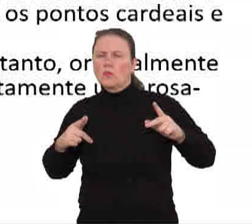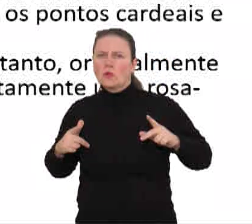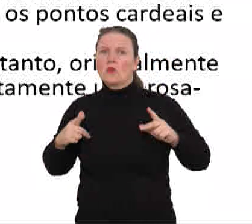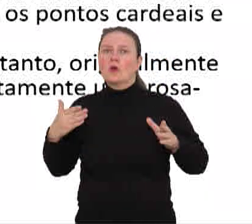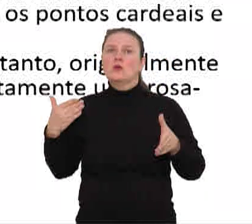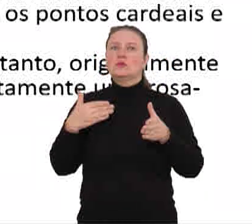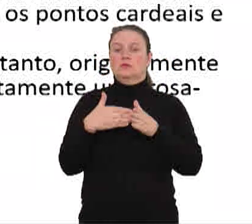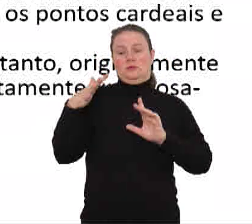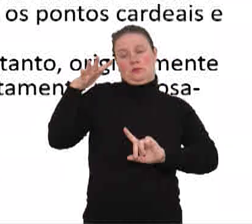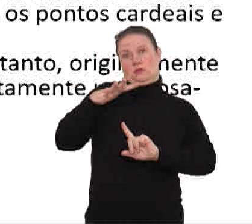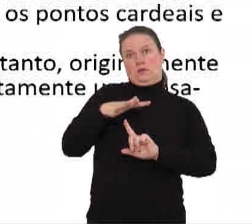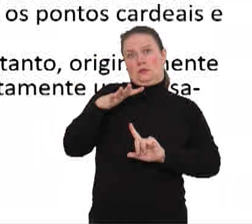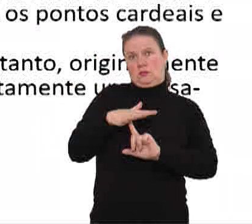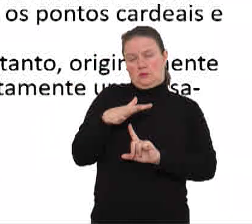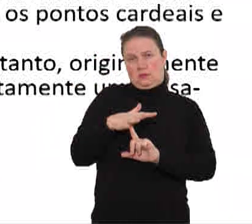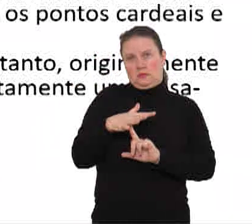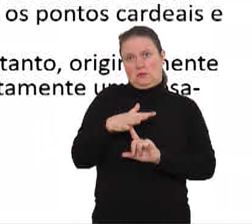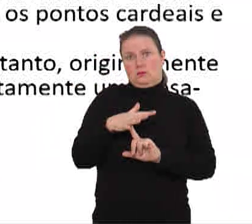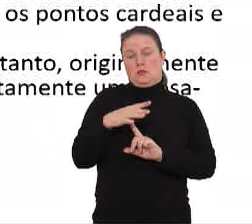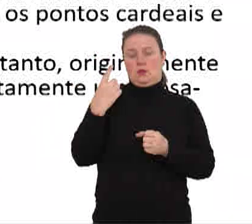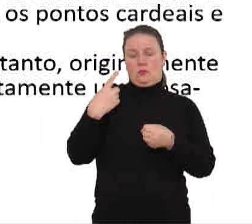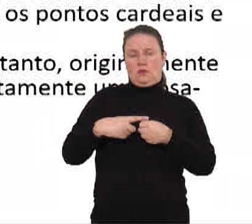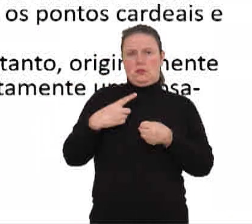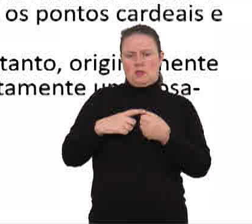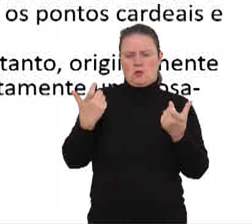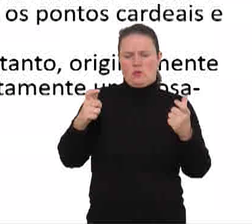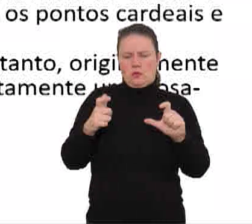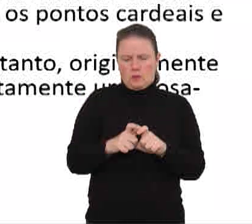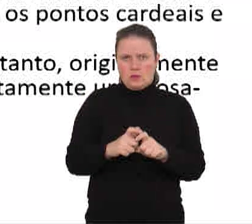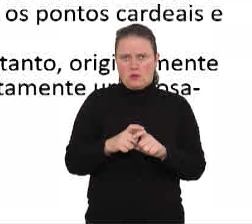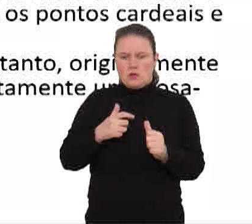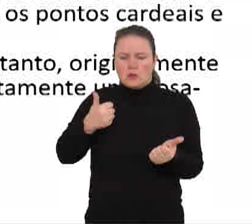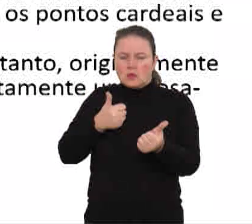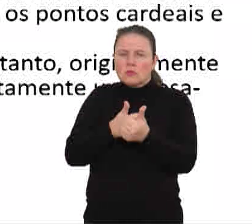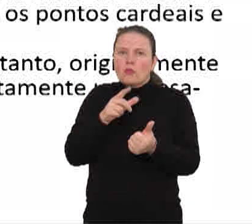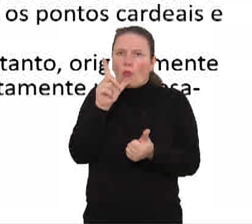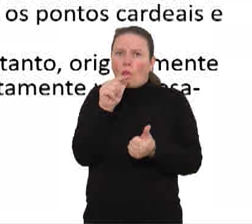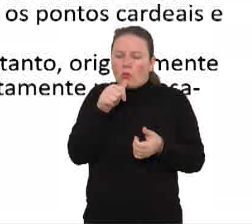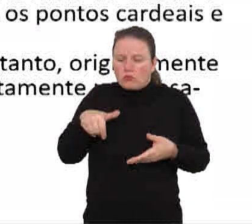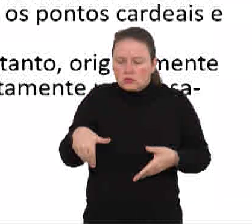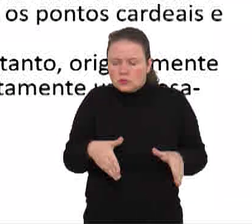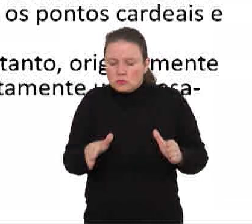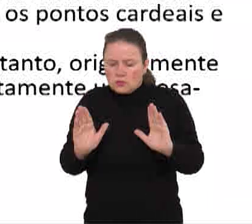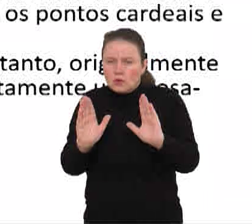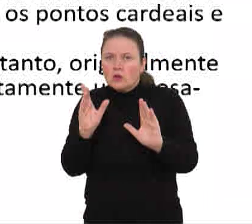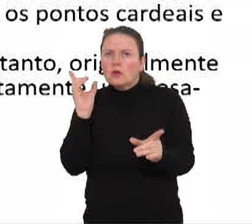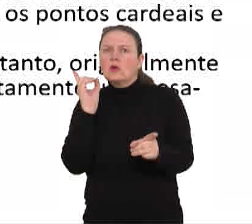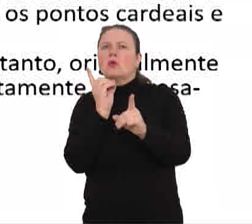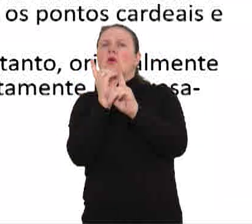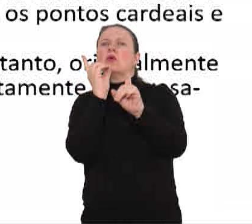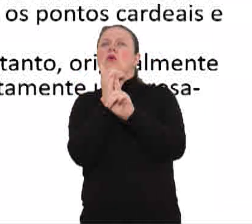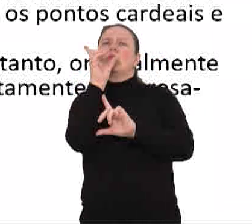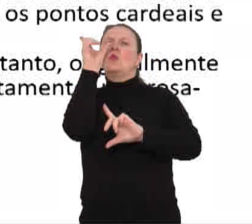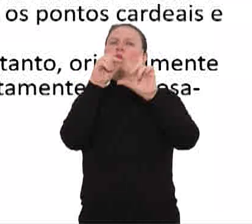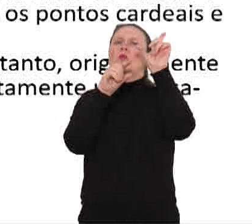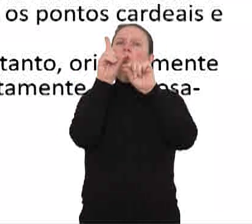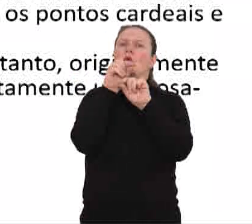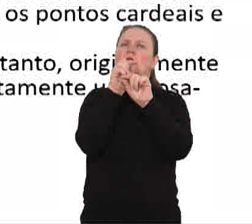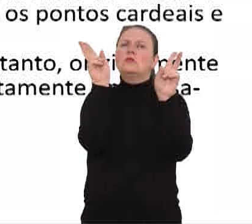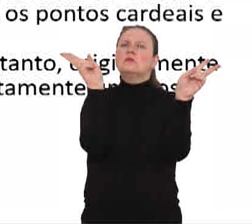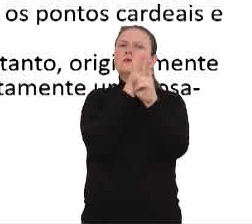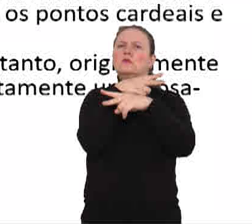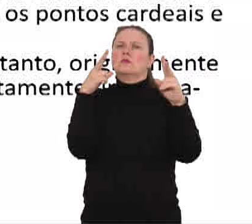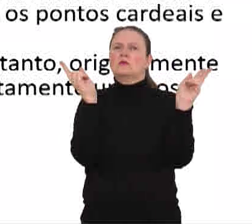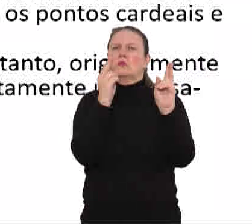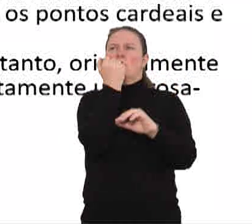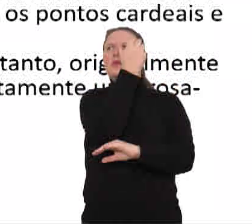dia no Paraná, em Itapejara do Oeste, na beira do rio Chopin, encontramos essa rosa dos ventos. Encontramos um círculo de